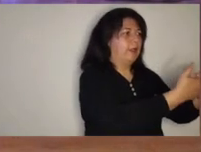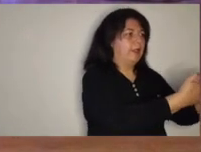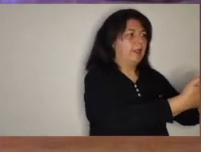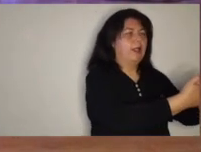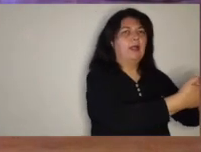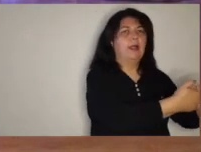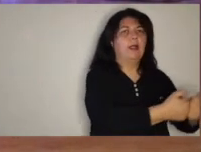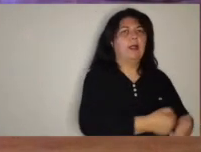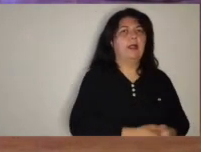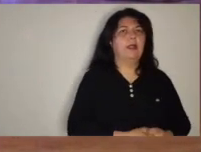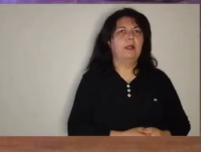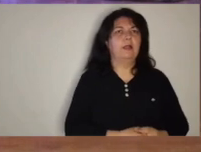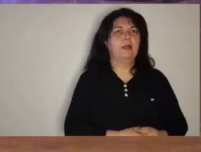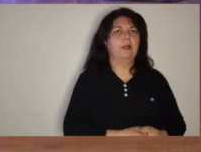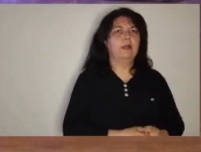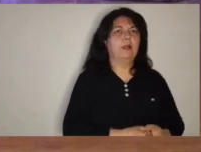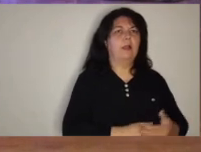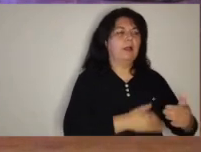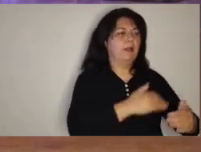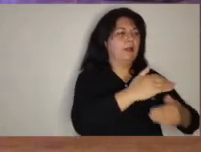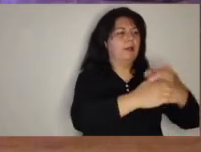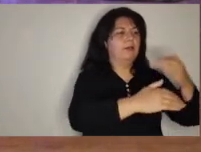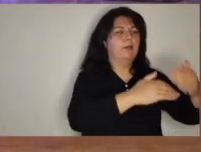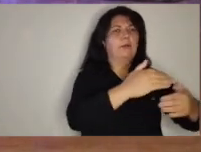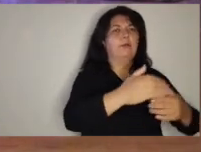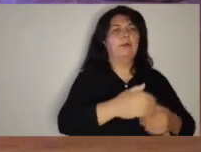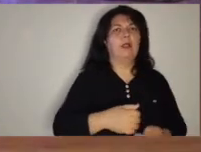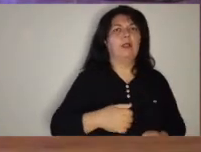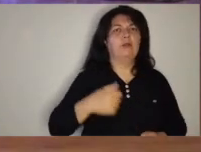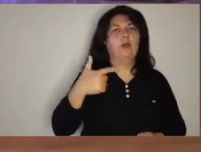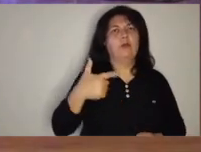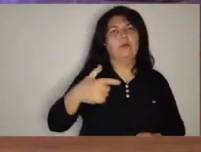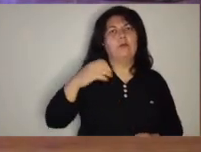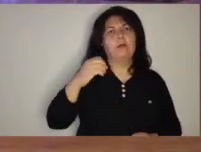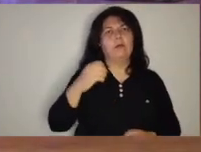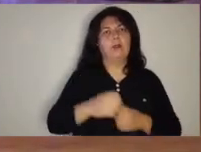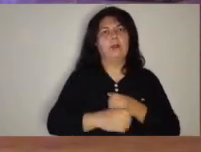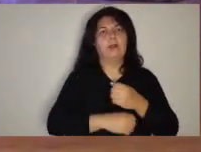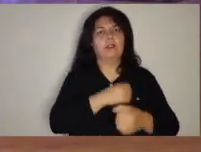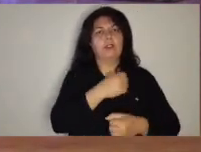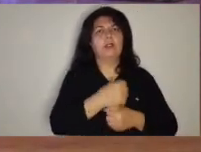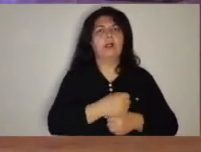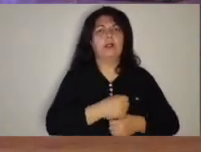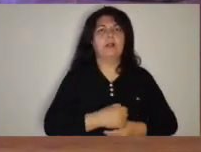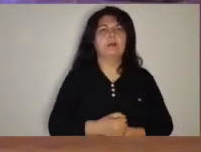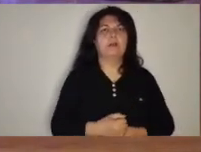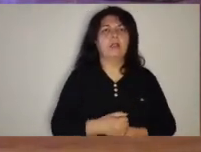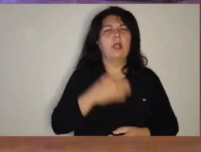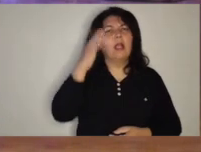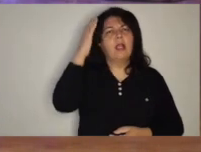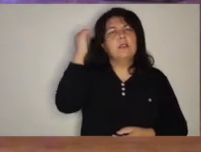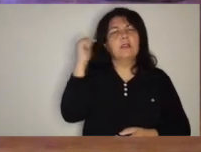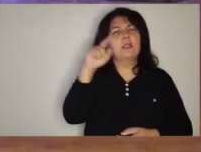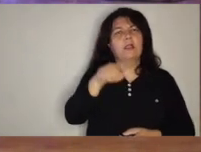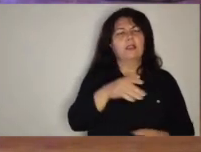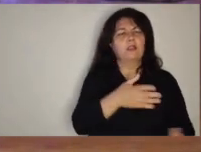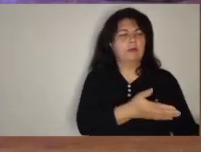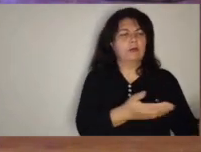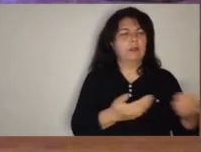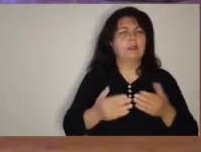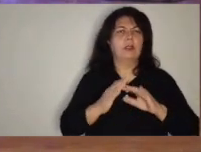irmãos, 20 anos. Será que você vem na igreja pela alegria da